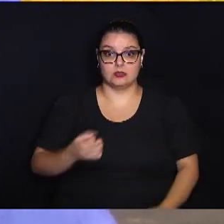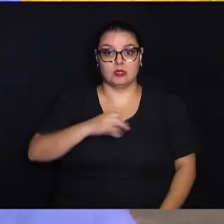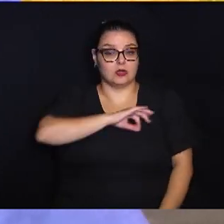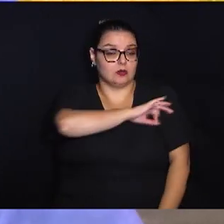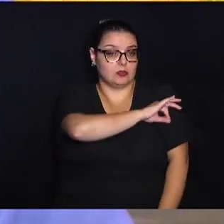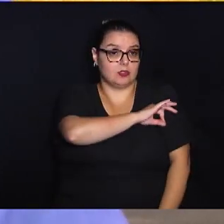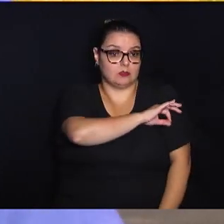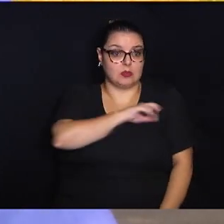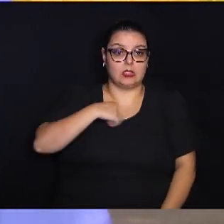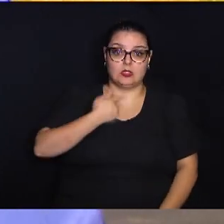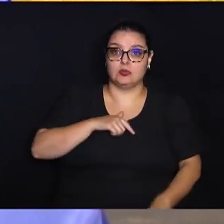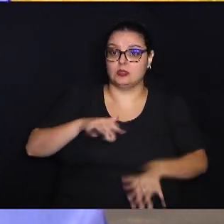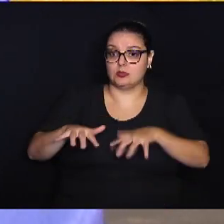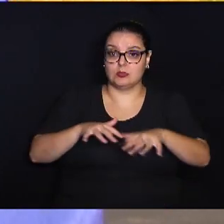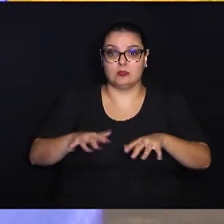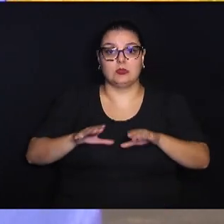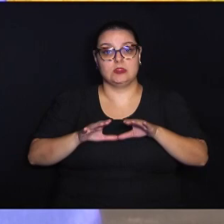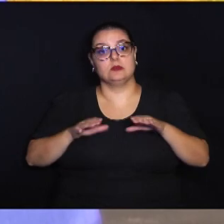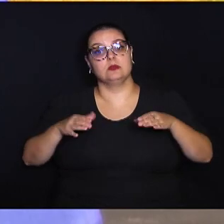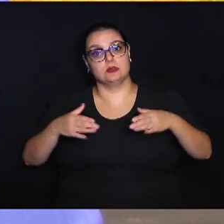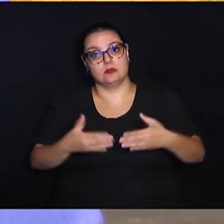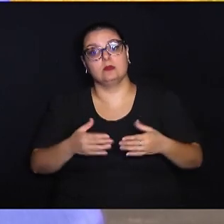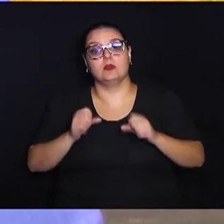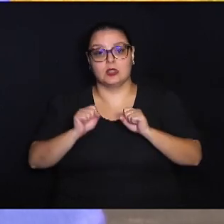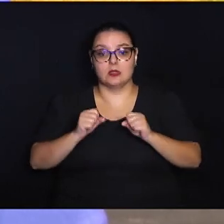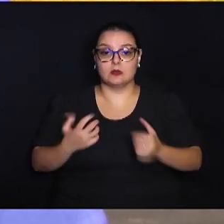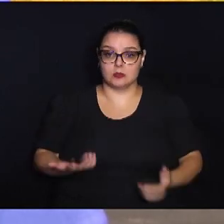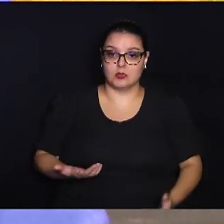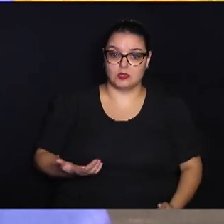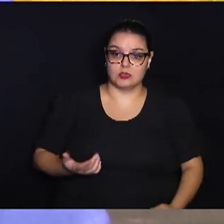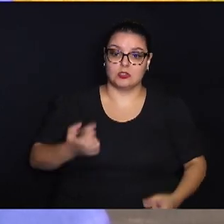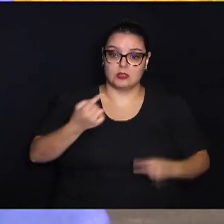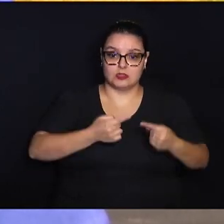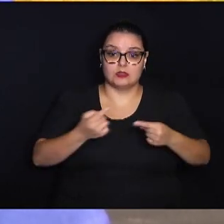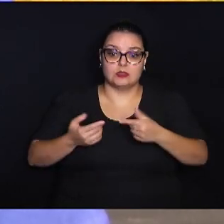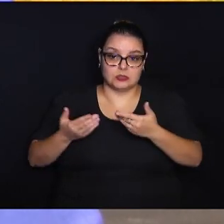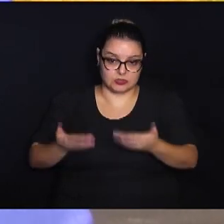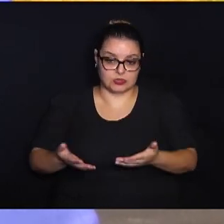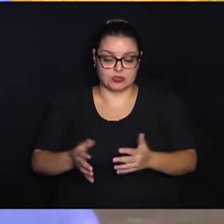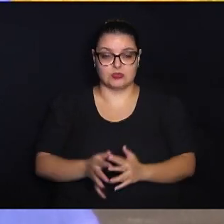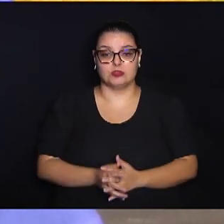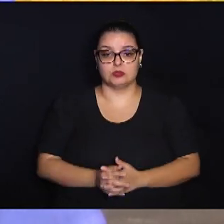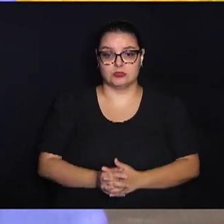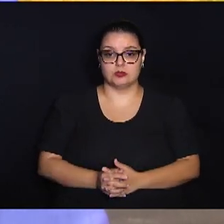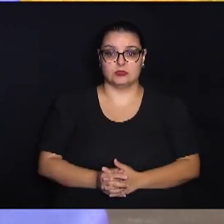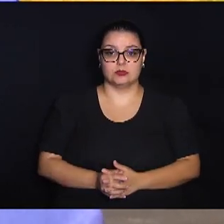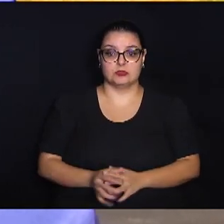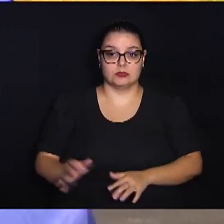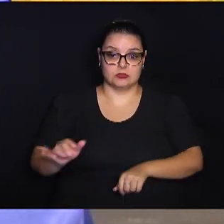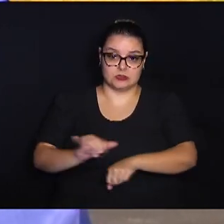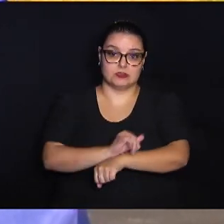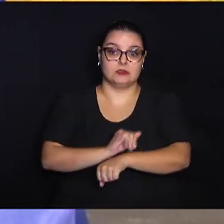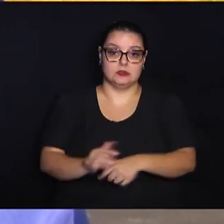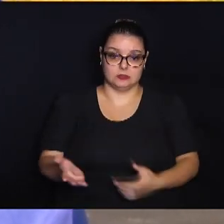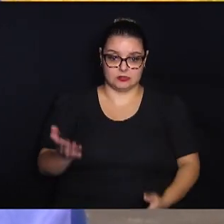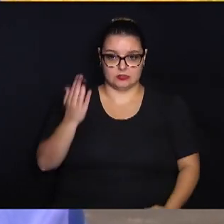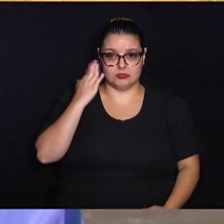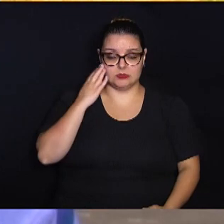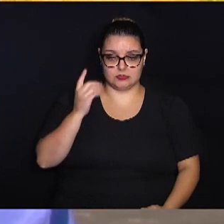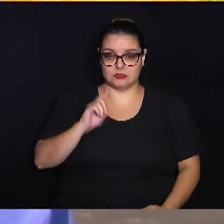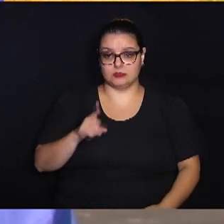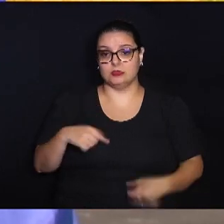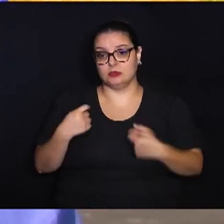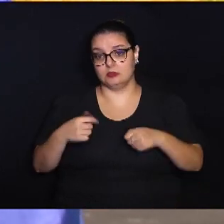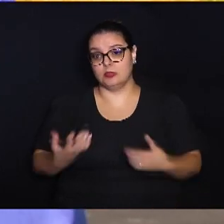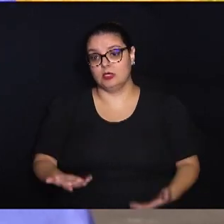e estamos mobilizando a comunidade para que possamos discutir saídas. Entende? Não é necessariamente a